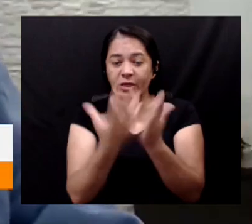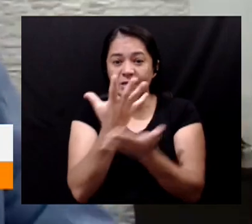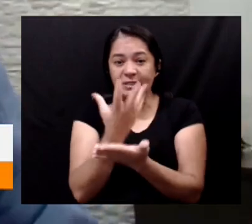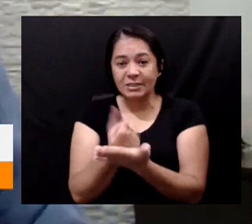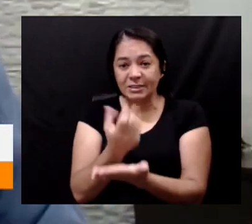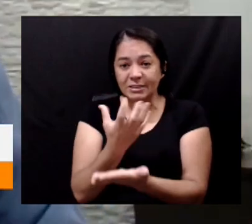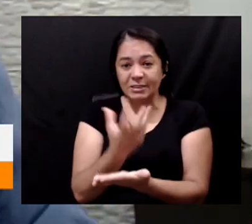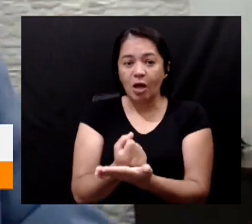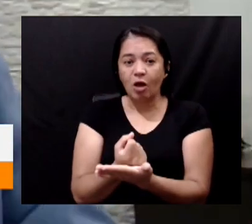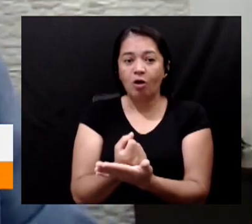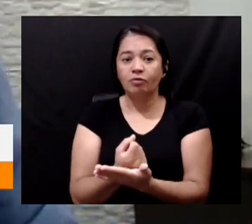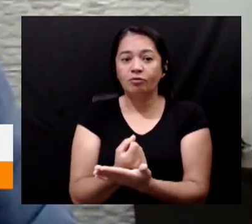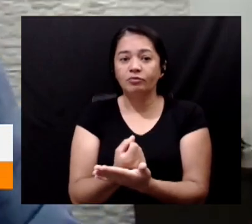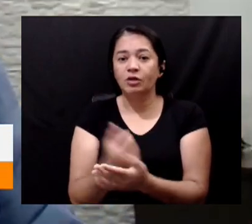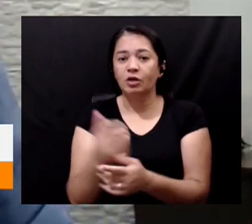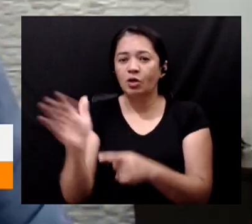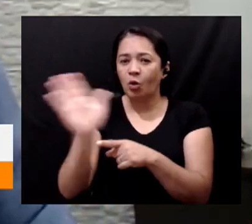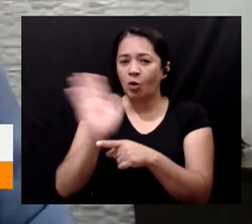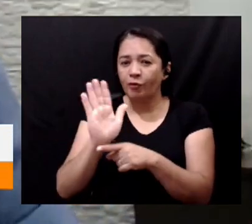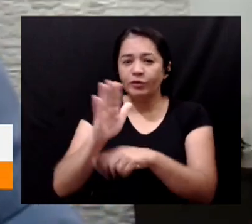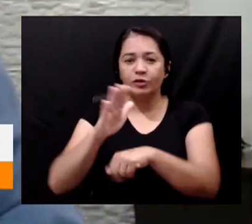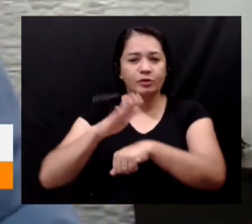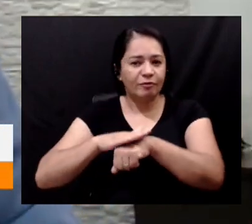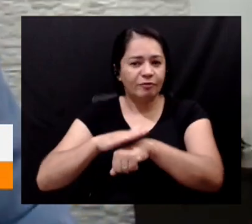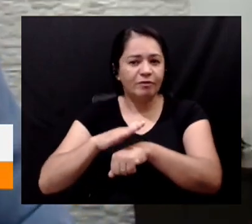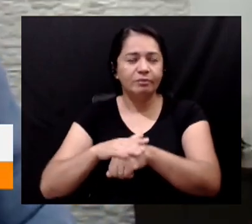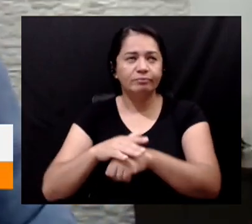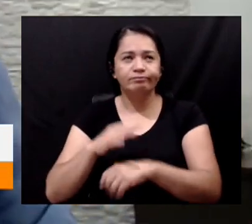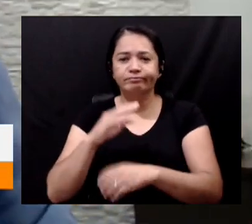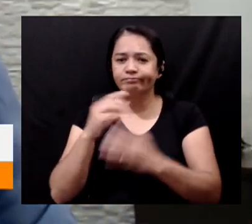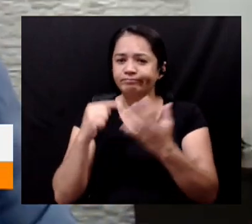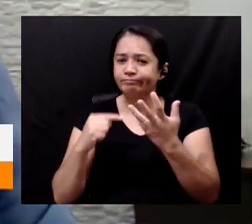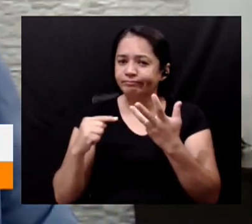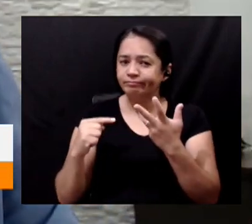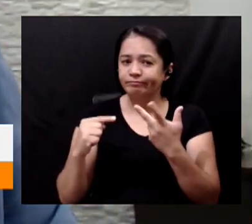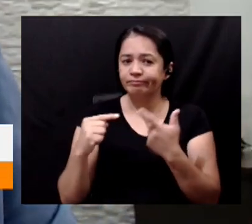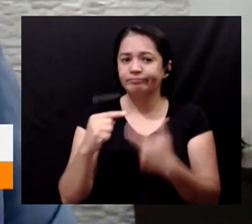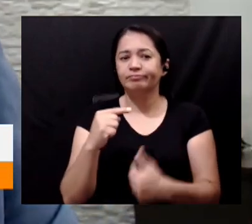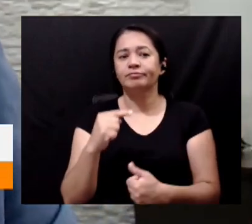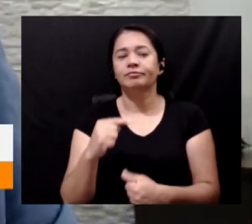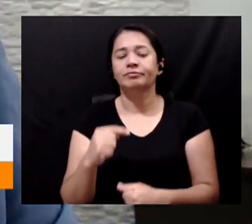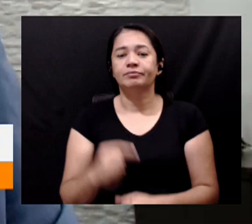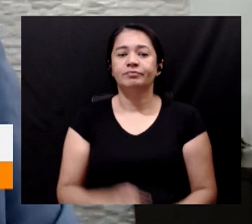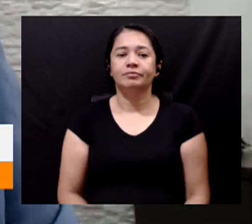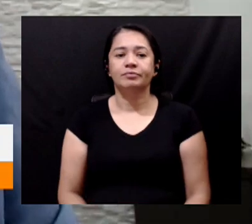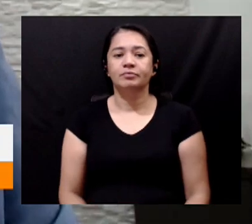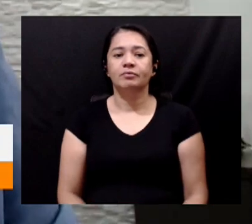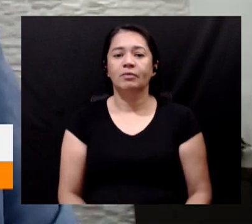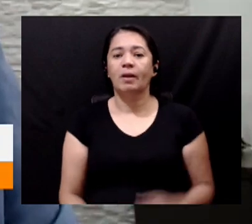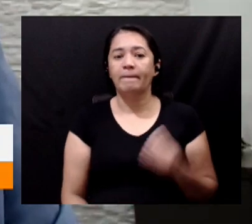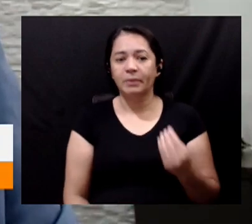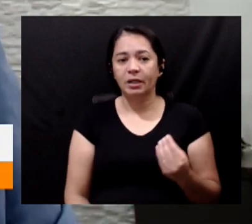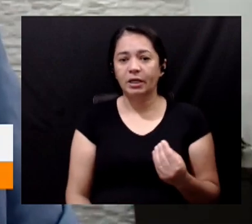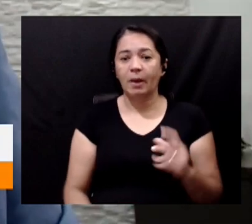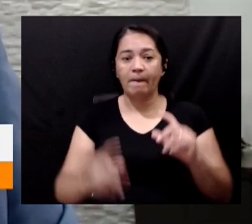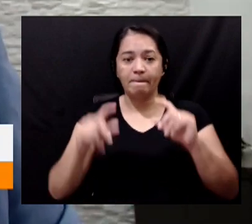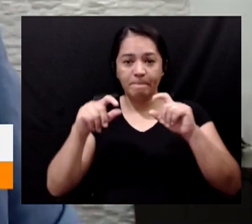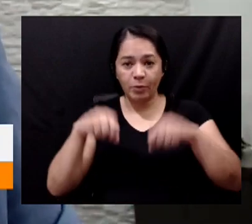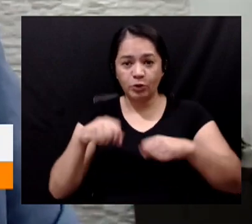fazer um vídeo, às vezes, até, enfim, conseguir produzir provas para que seja possível levar essas